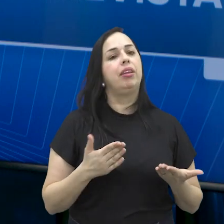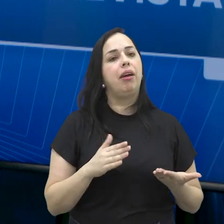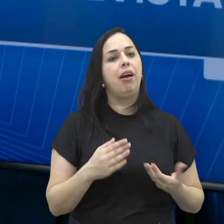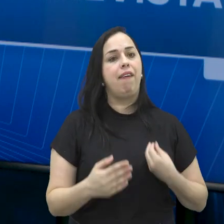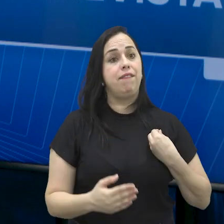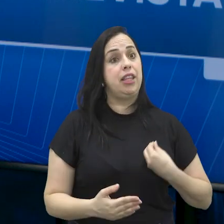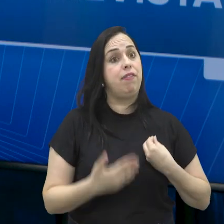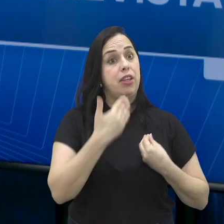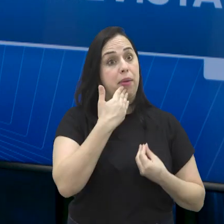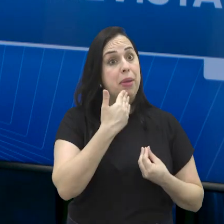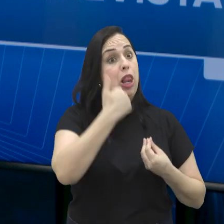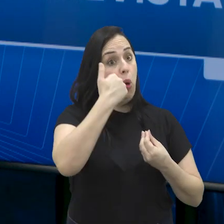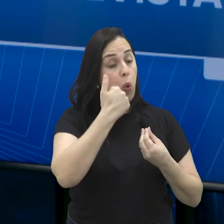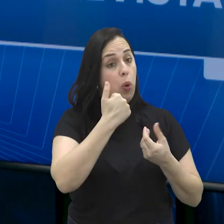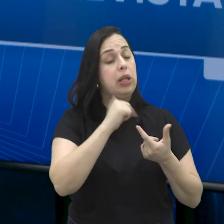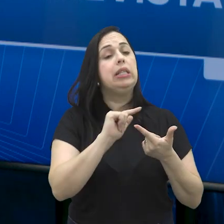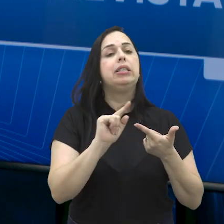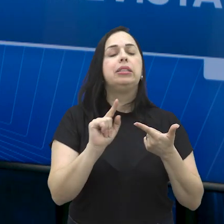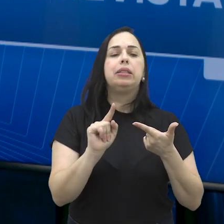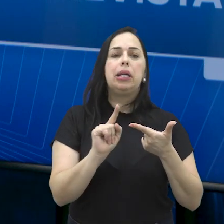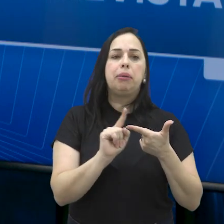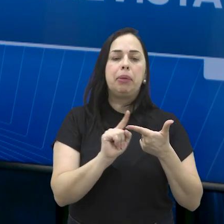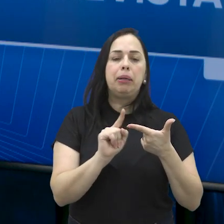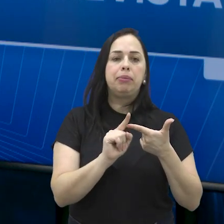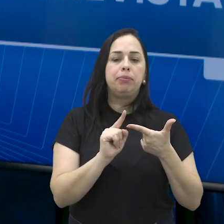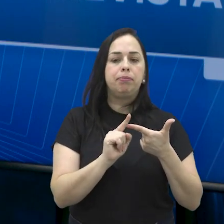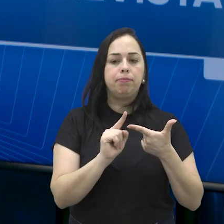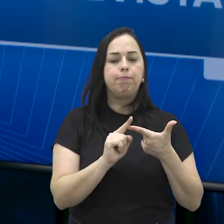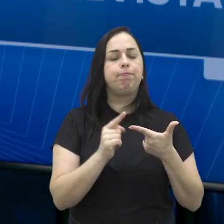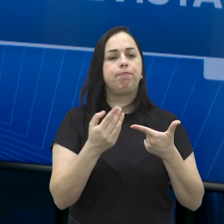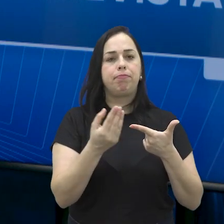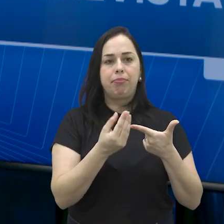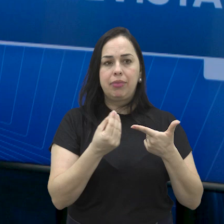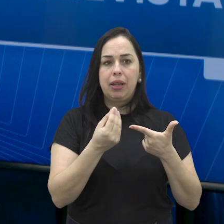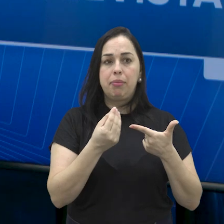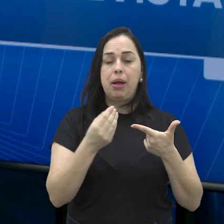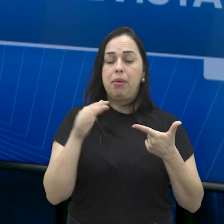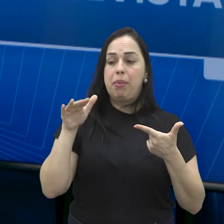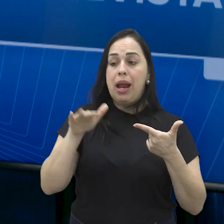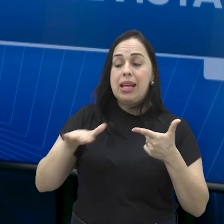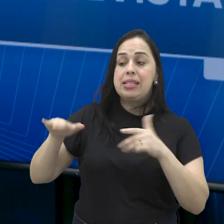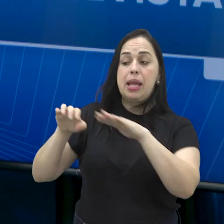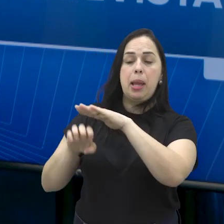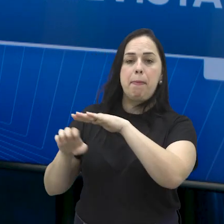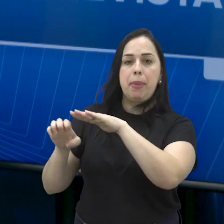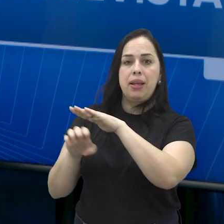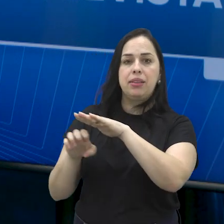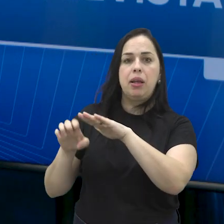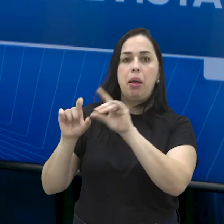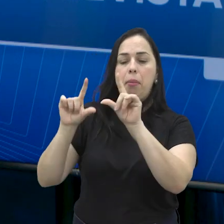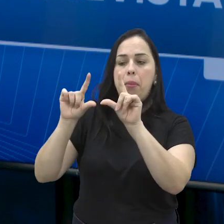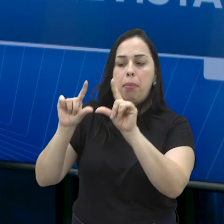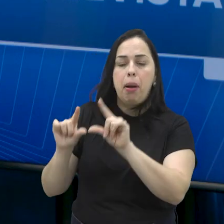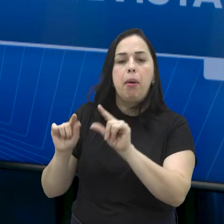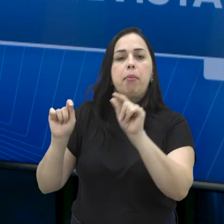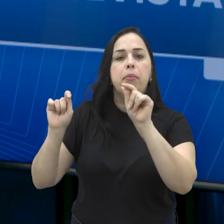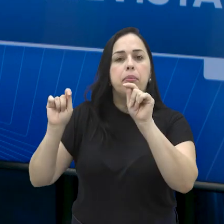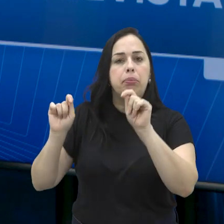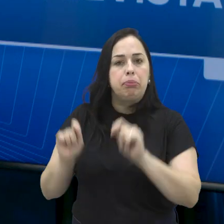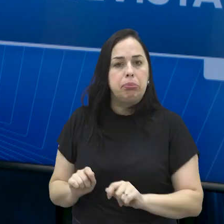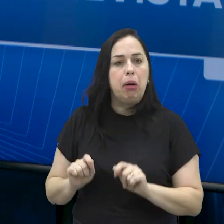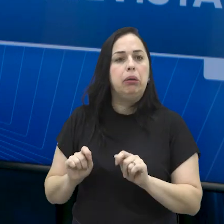melhoria na vida dos empregados. Além disso, para os empregadores, essa redução pode sim